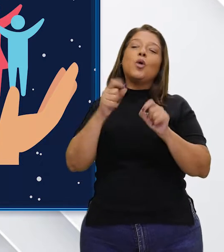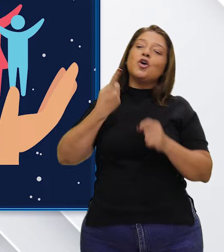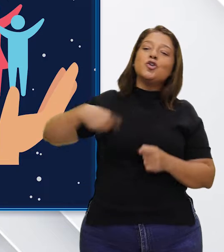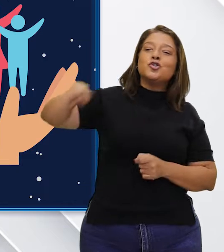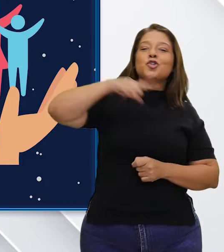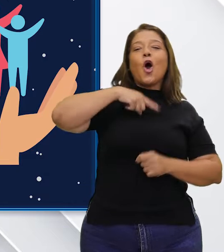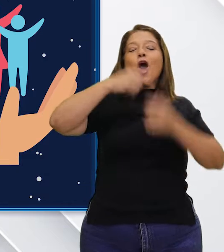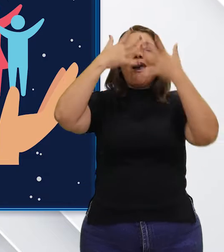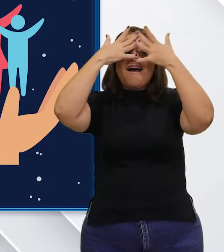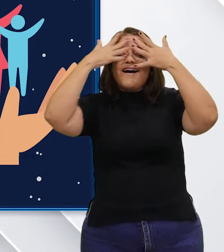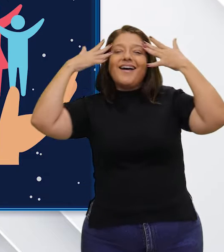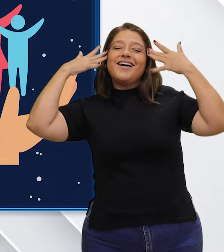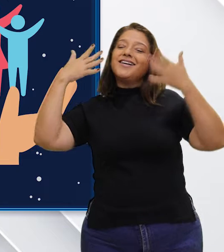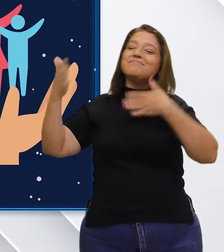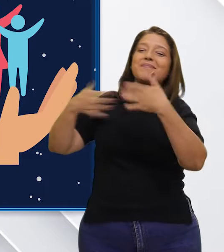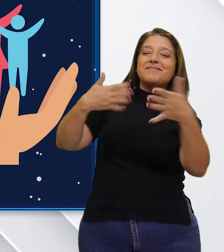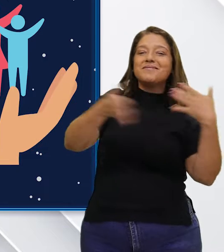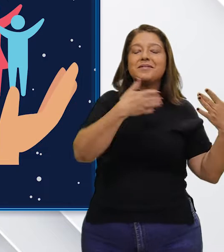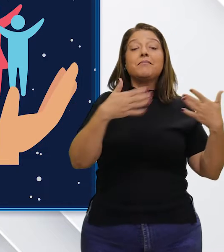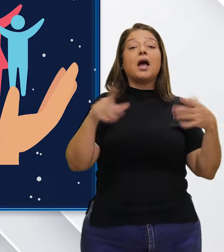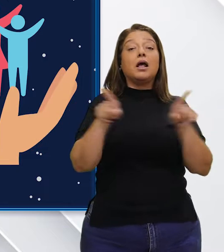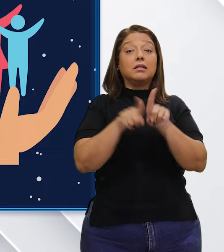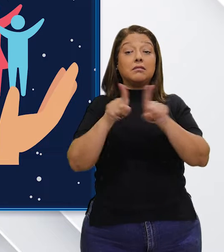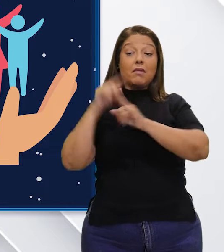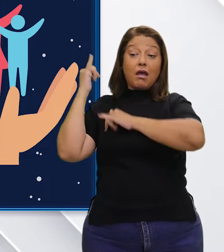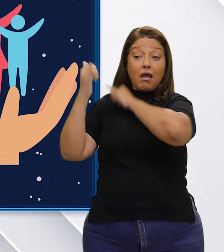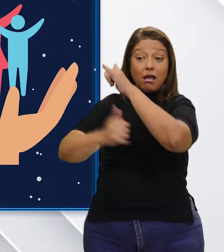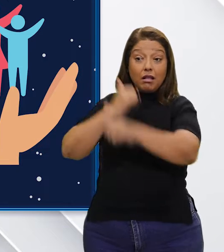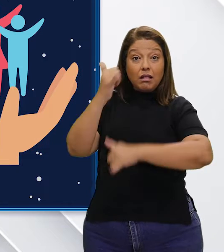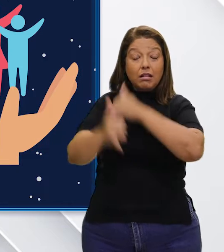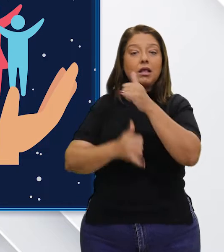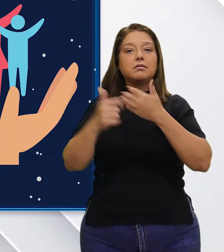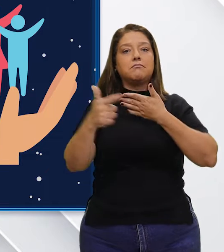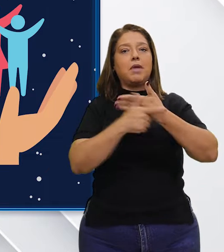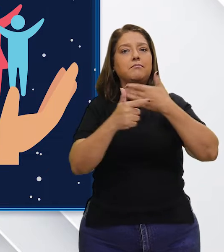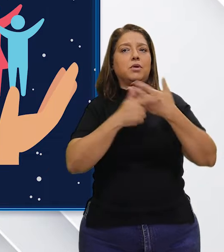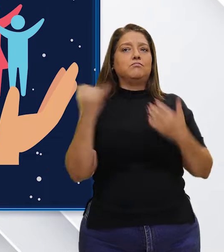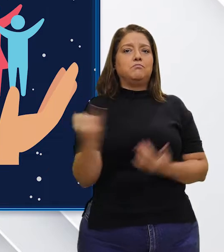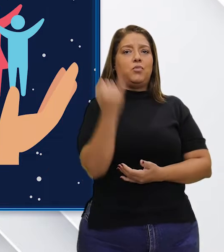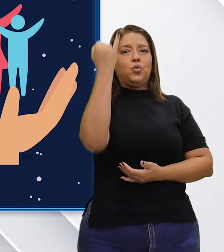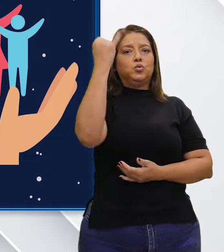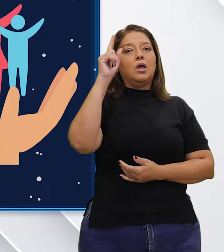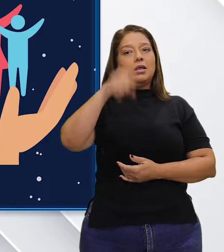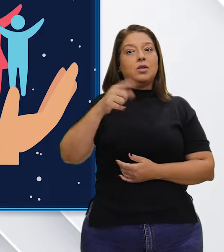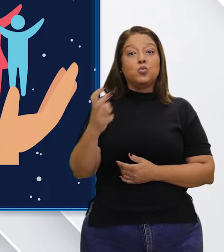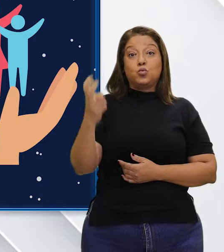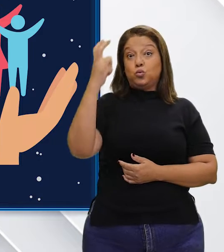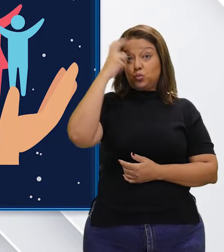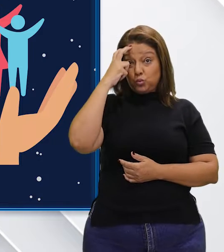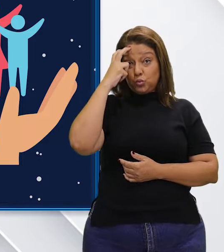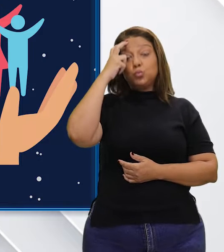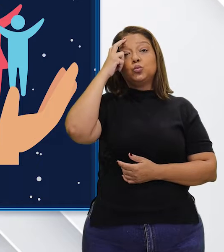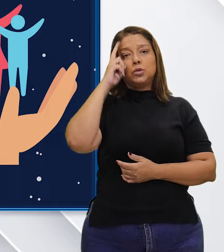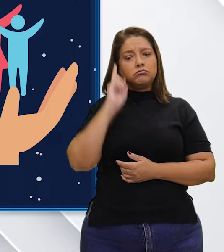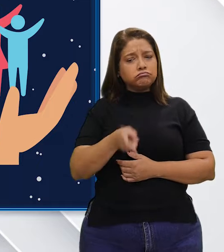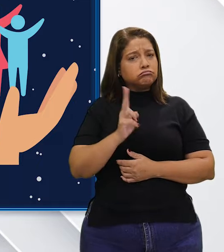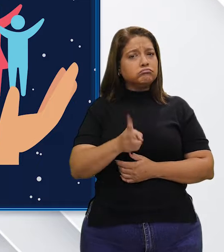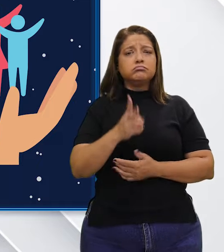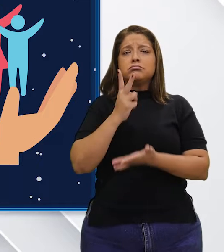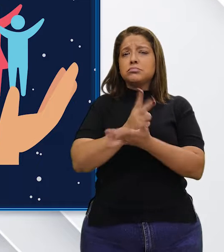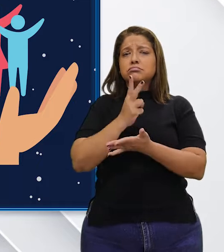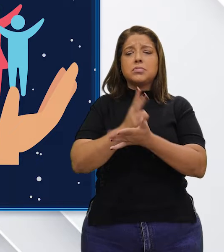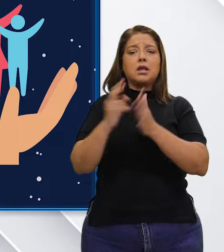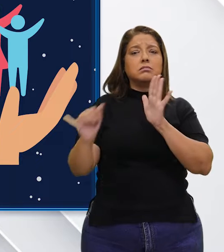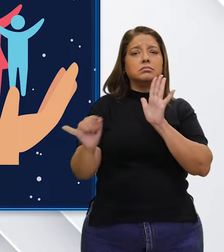as lendas desempenham um papel importante na transmissão cultural, preservando a identidade